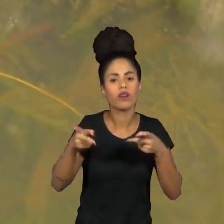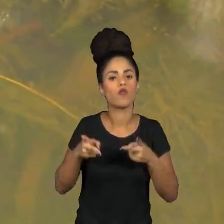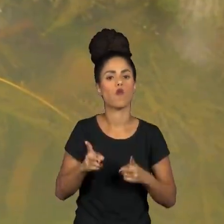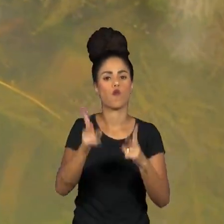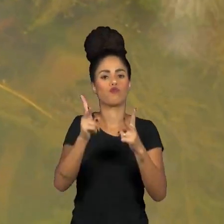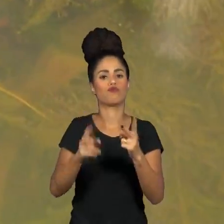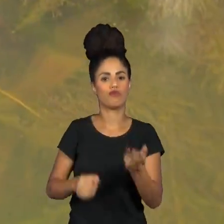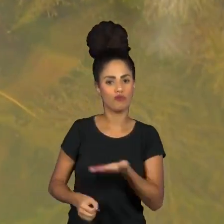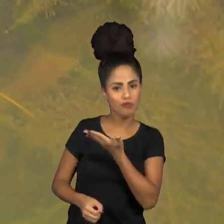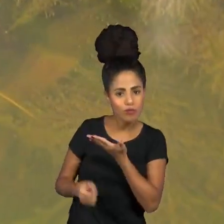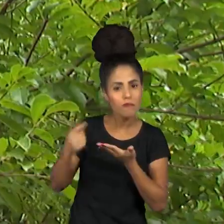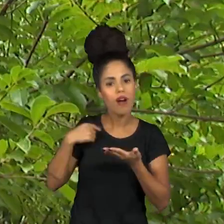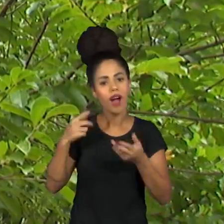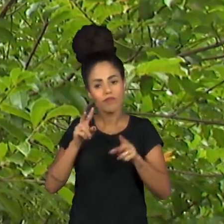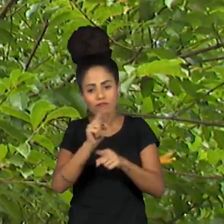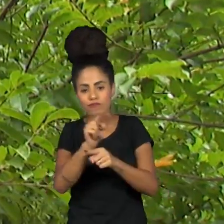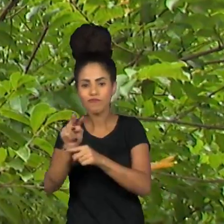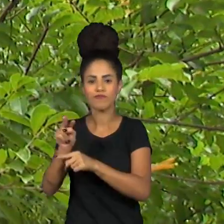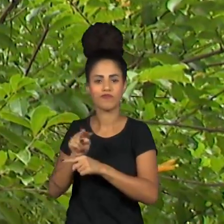pesticidas, né, sem venenos.